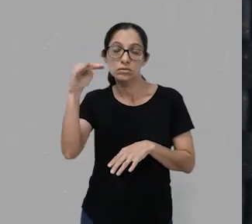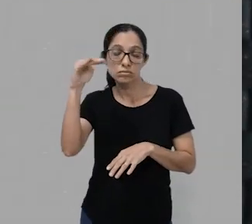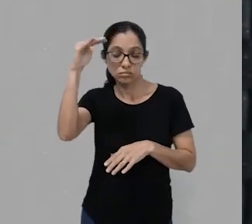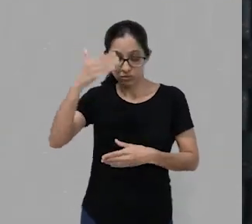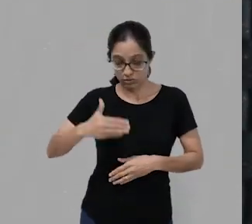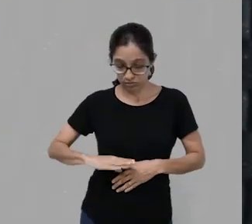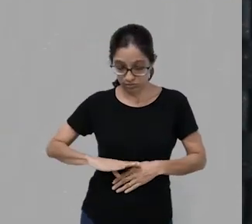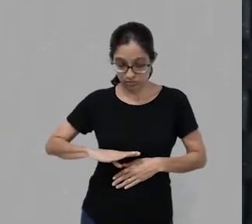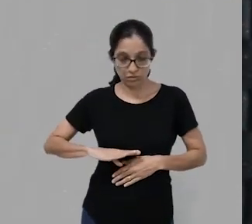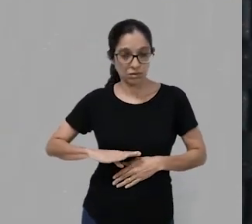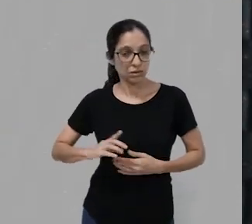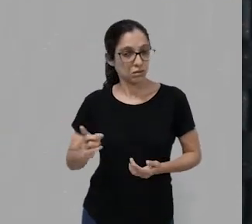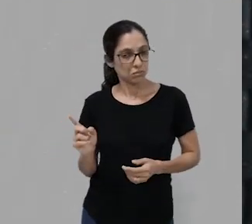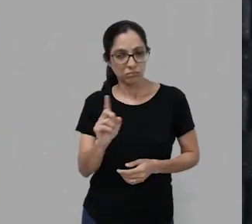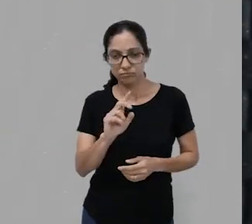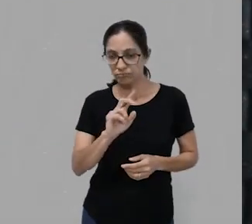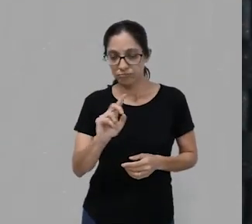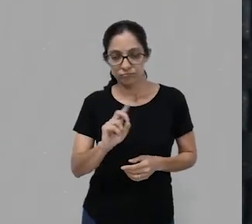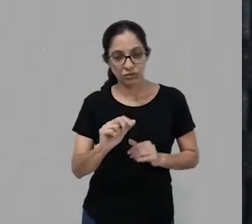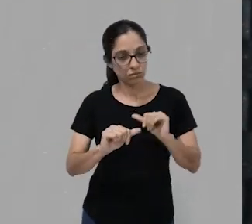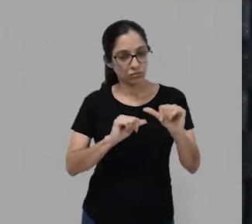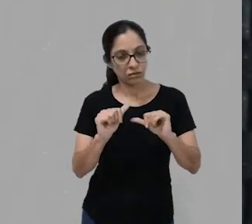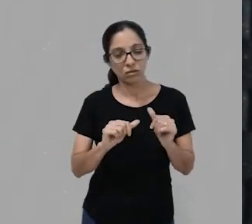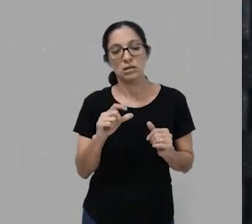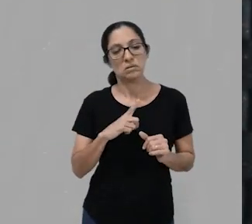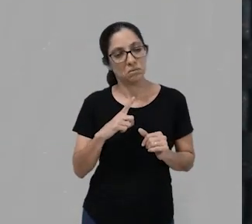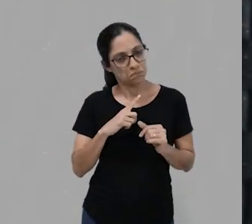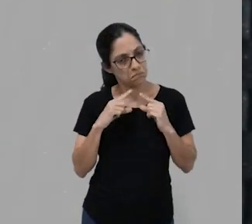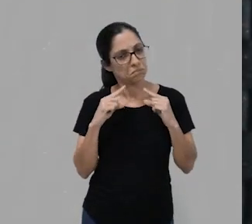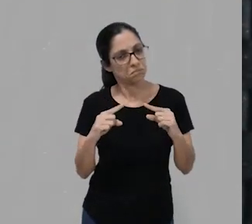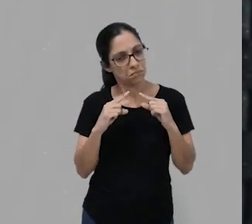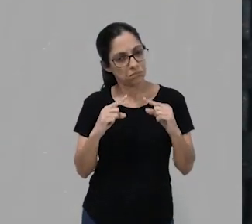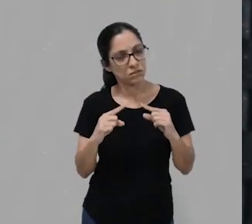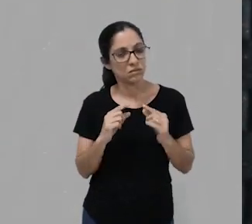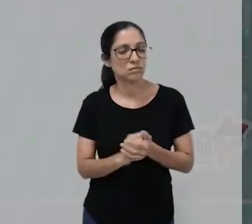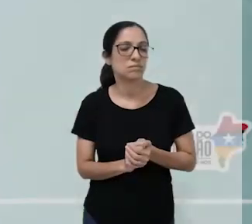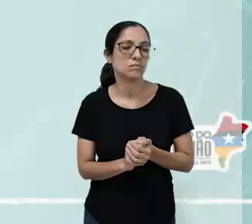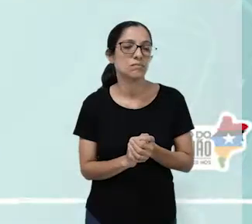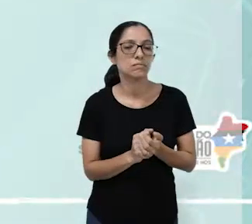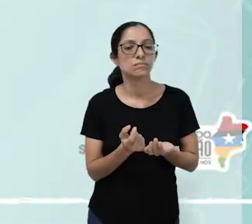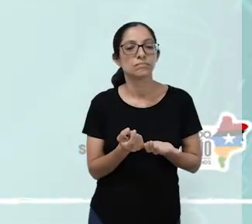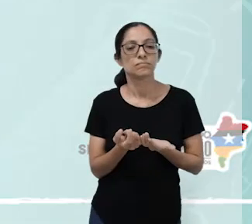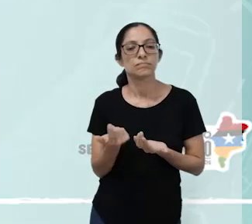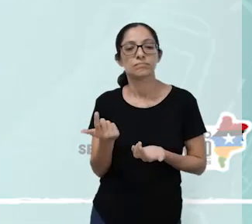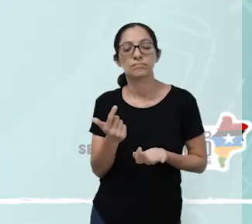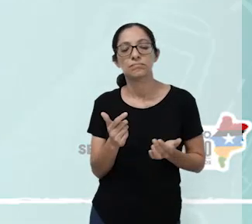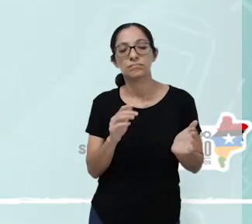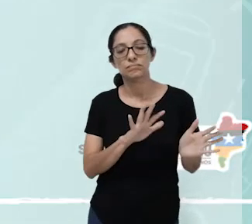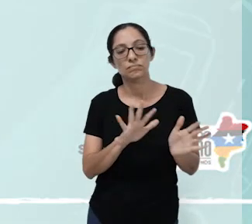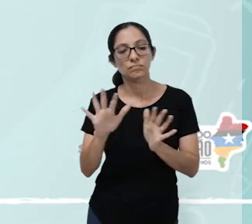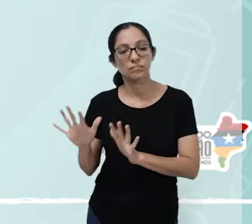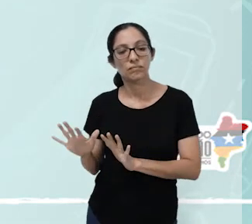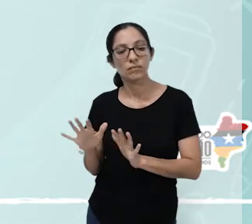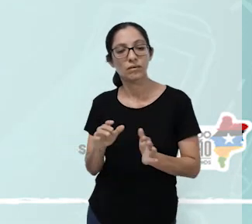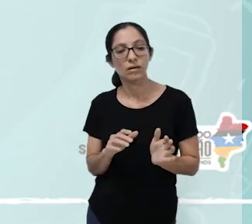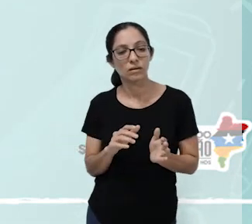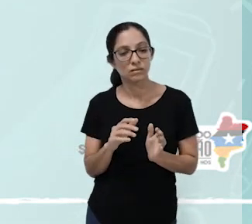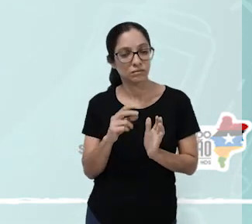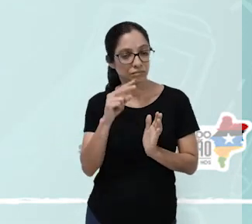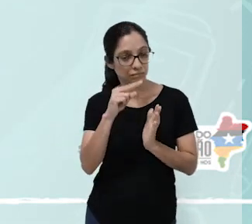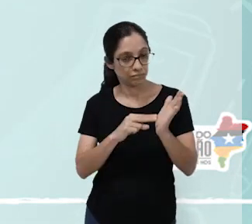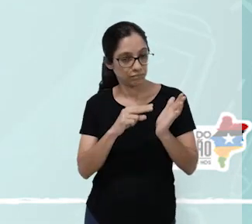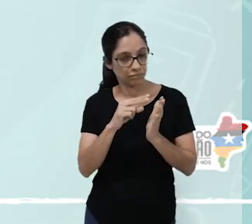né? Então não mudava isso. Tem gerado muita reclamação. Será considerada falta se o